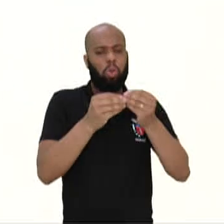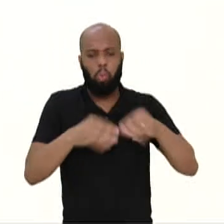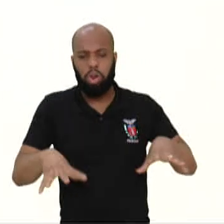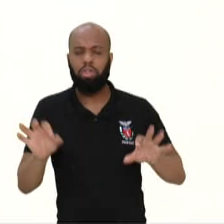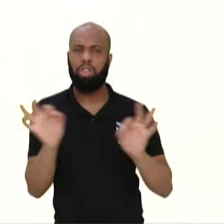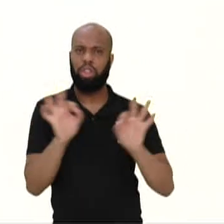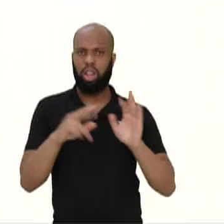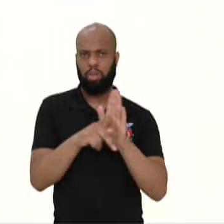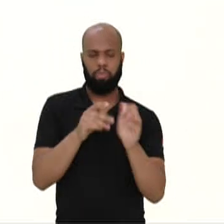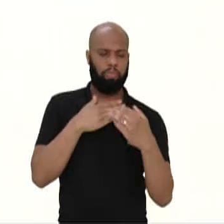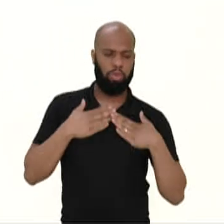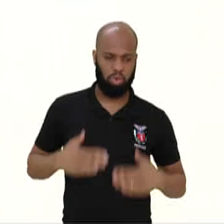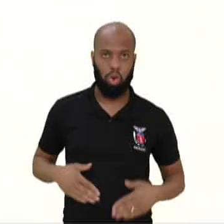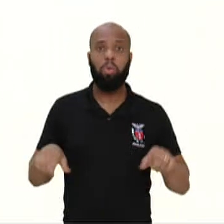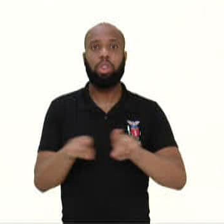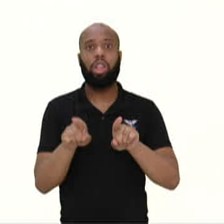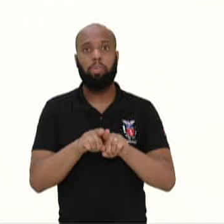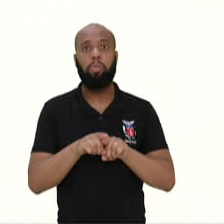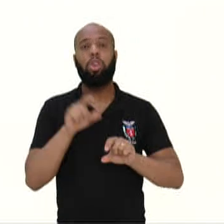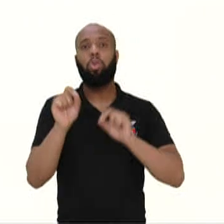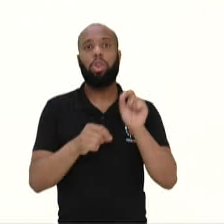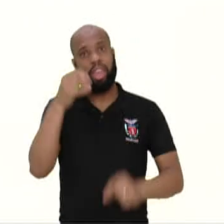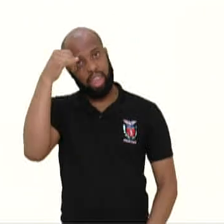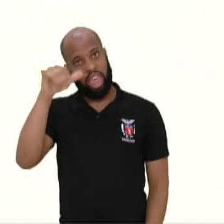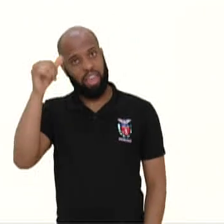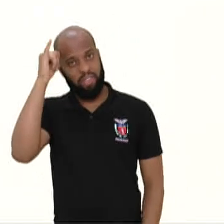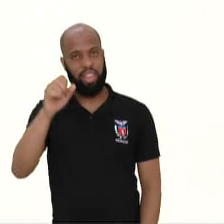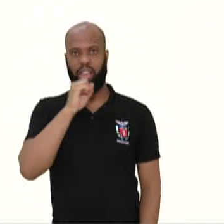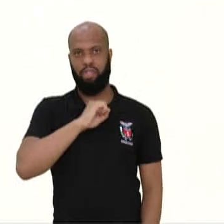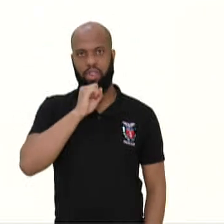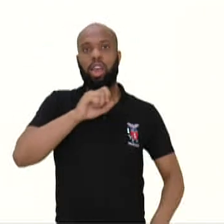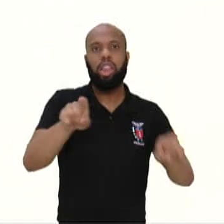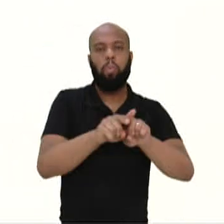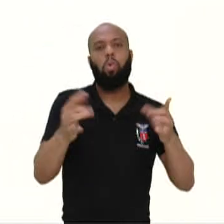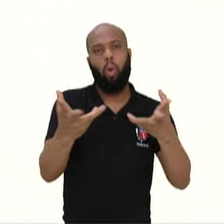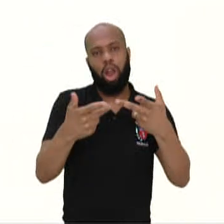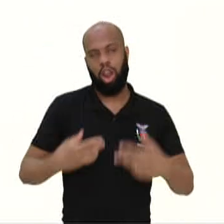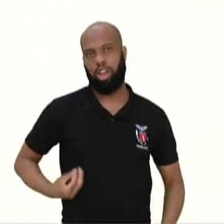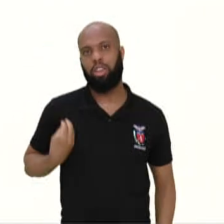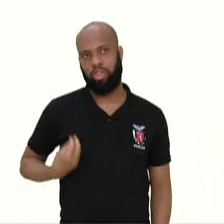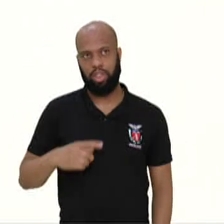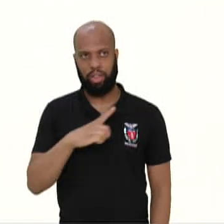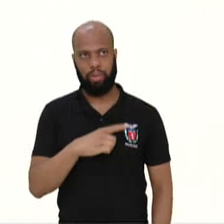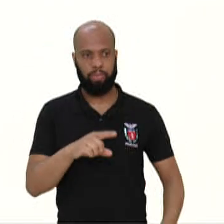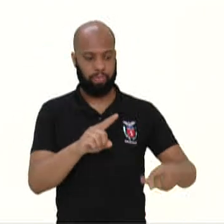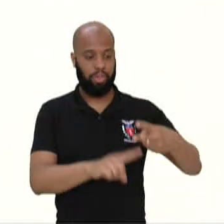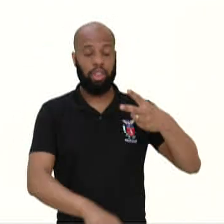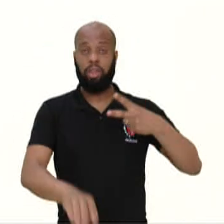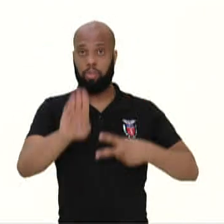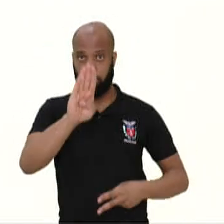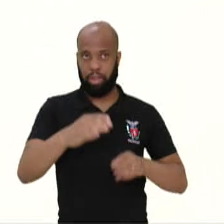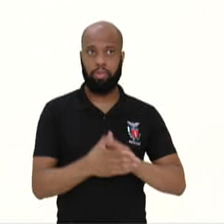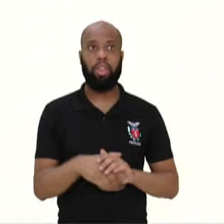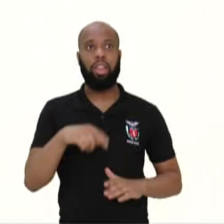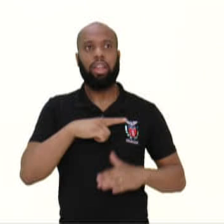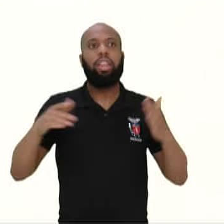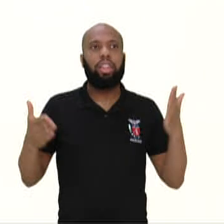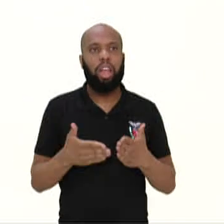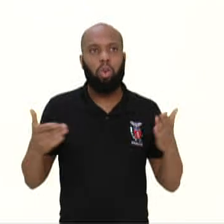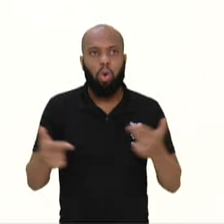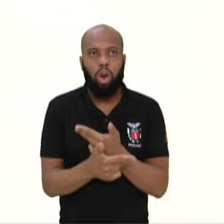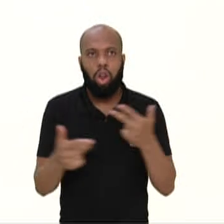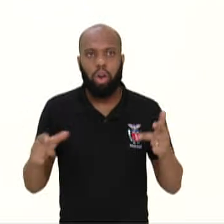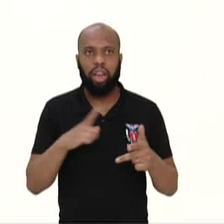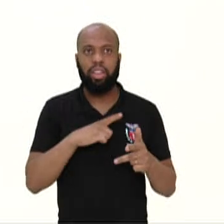prejudicando as articulações, e que previnem o envelhecimento precoce e melhoram a qualidade de vida. Letra B, mecanismos que